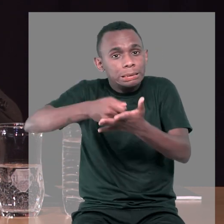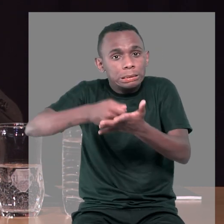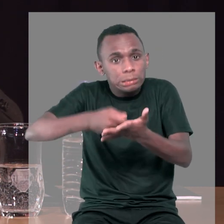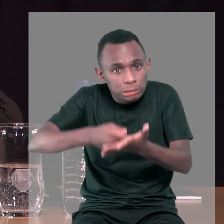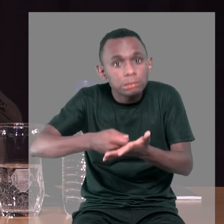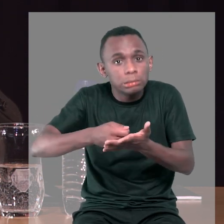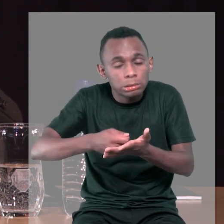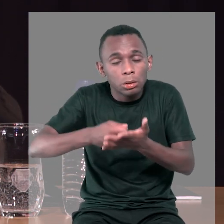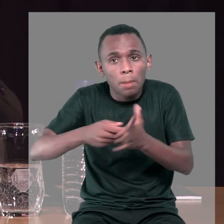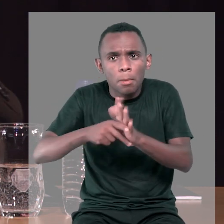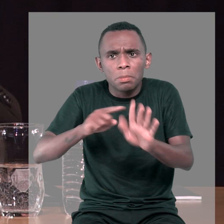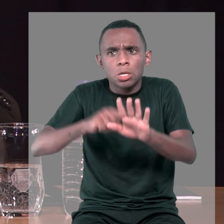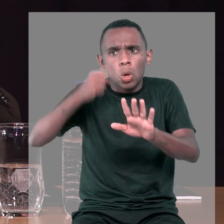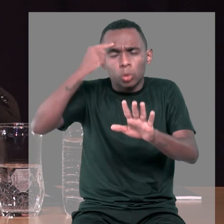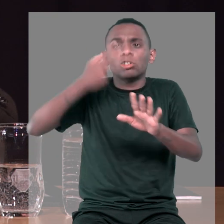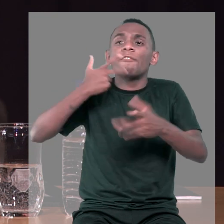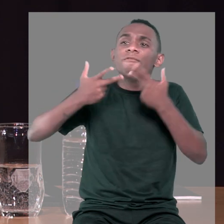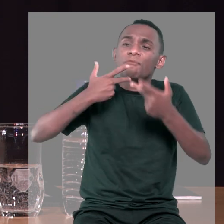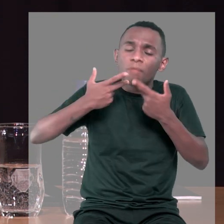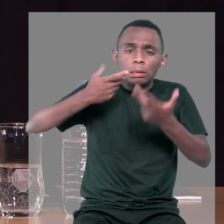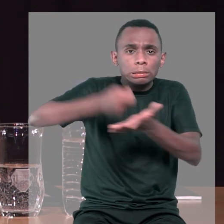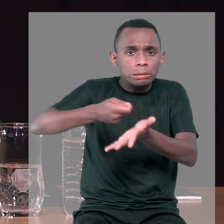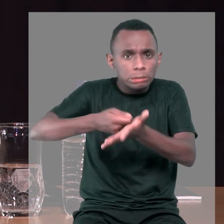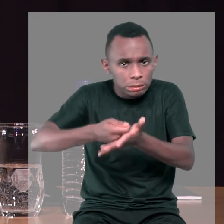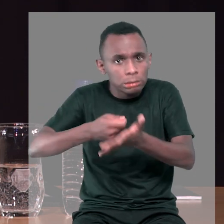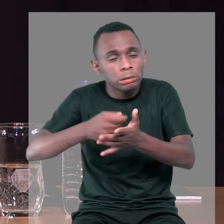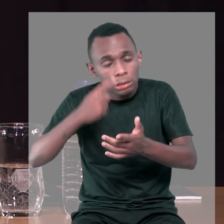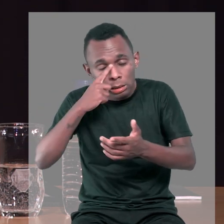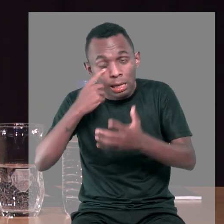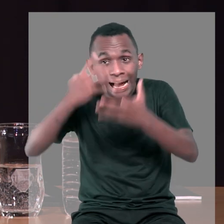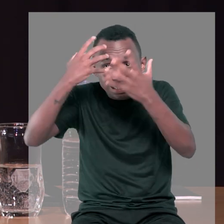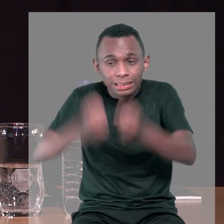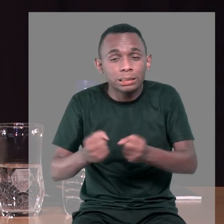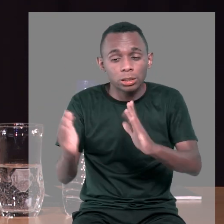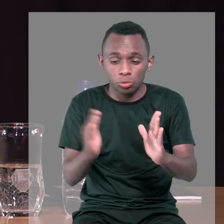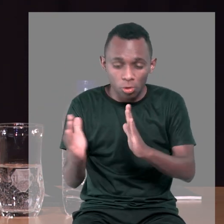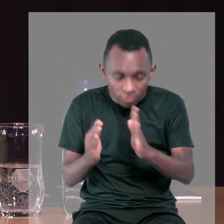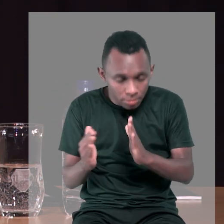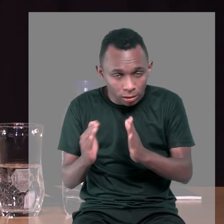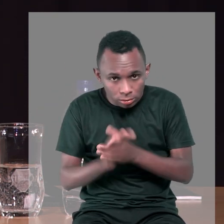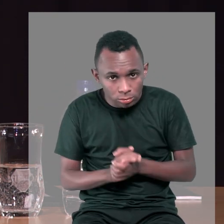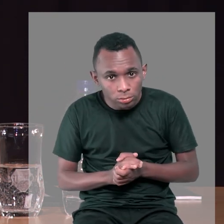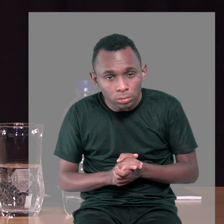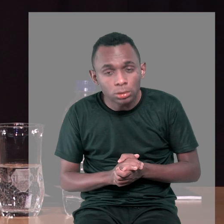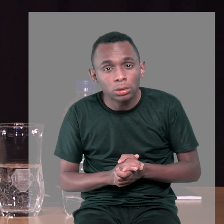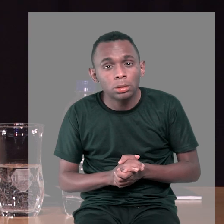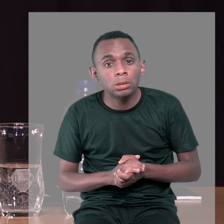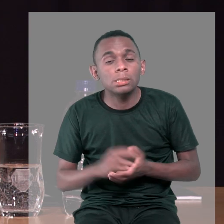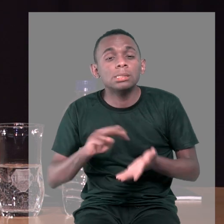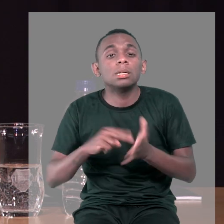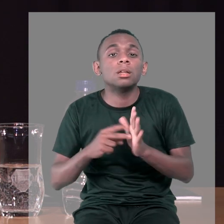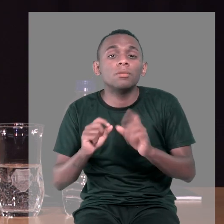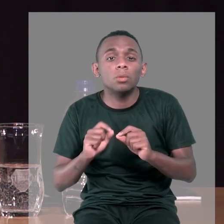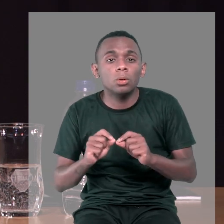preciso pensar, basta servir-se da ideologia que tem as respostas para todas as questões. Não tem